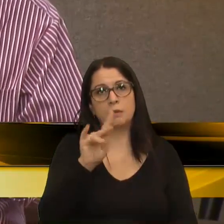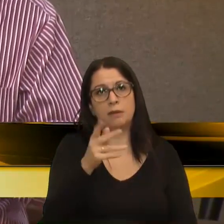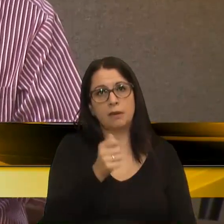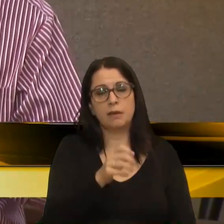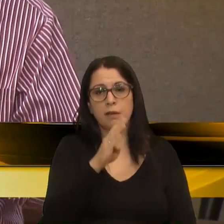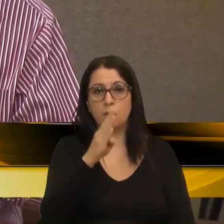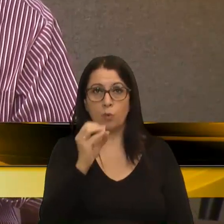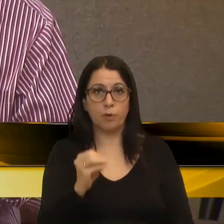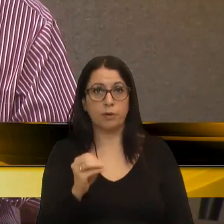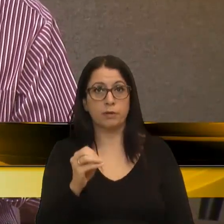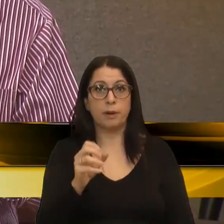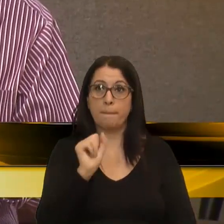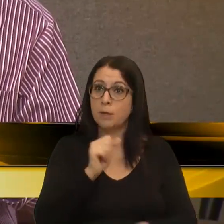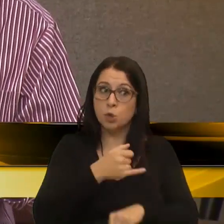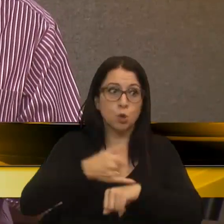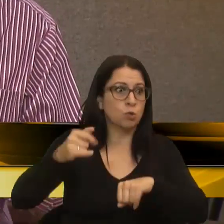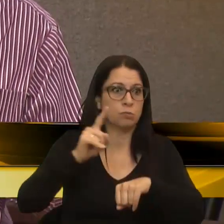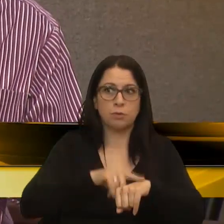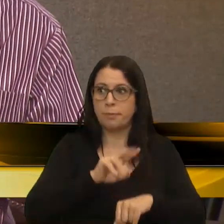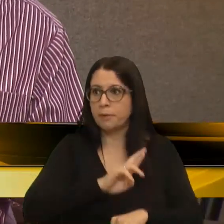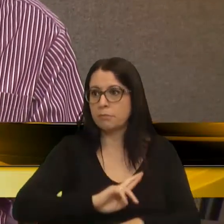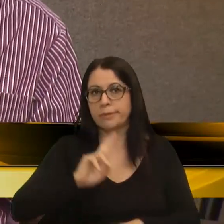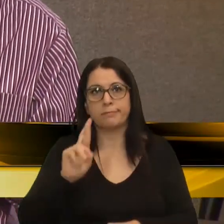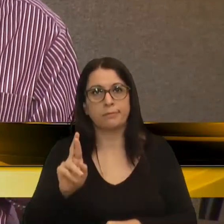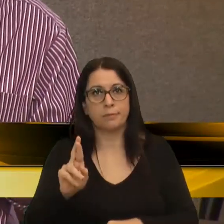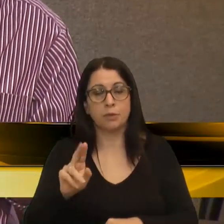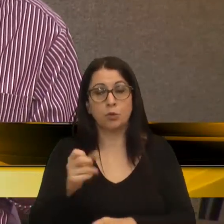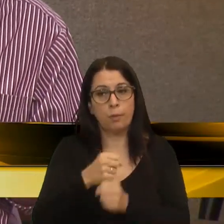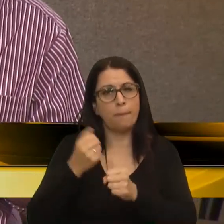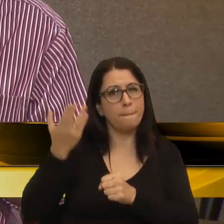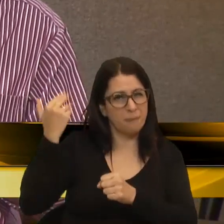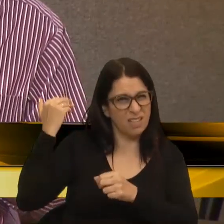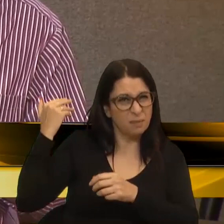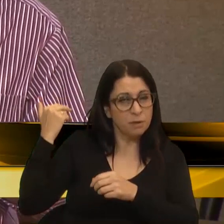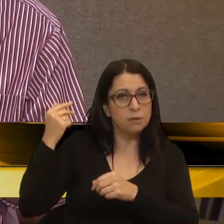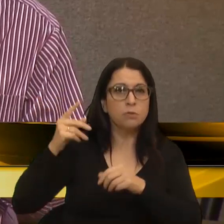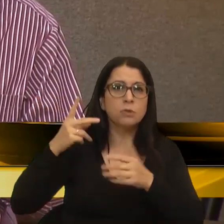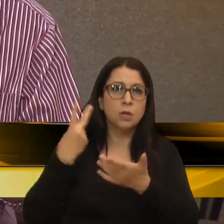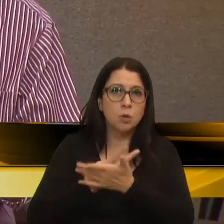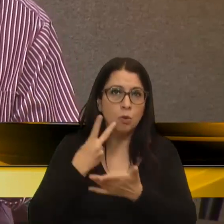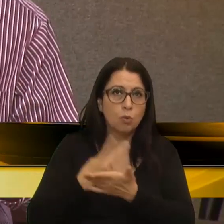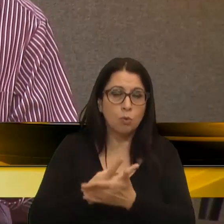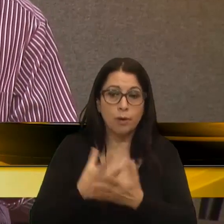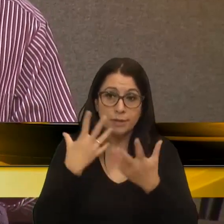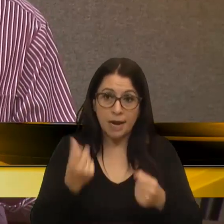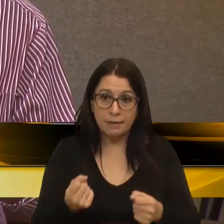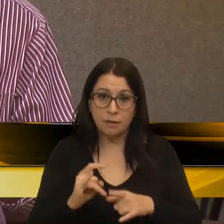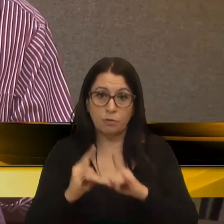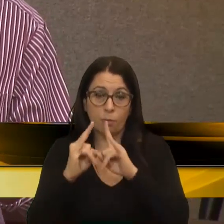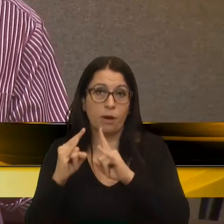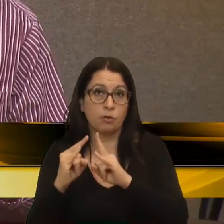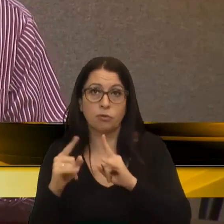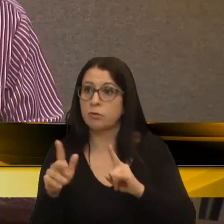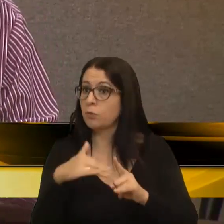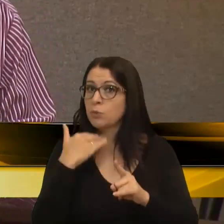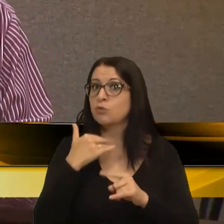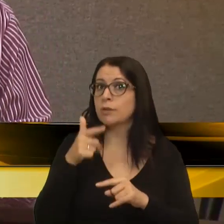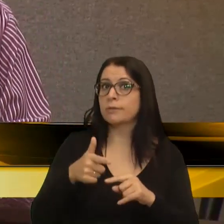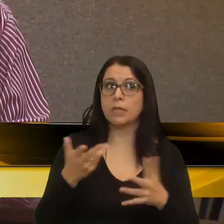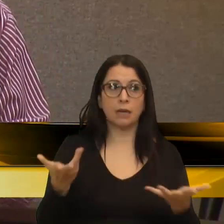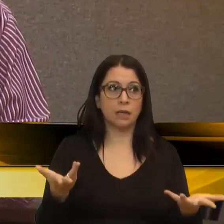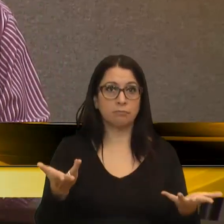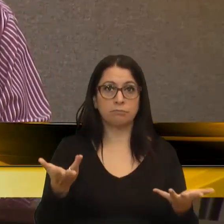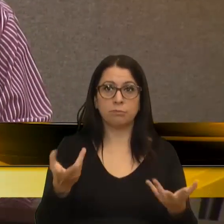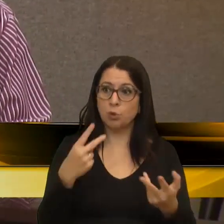uma resposta para aquelas pessoas. Se no passado se errou permitindo essas instalações, agora não adianta deixar eles